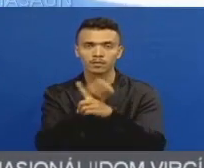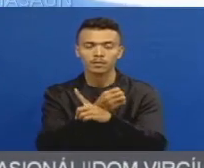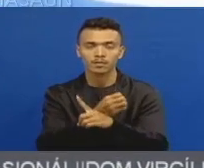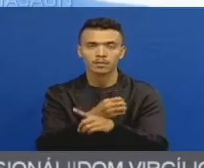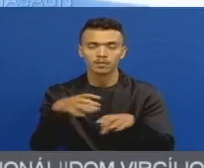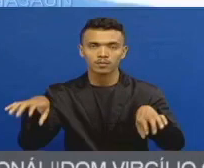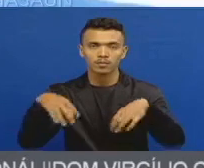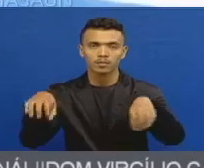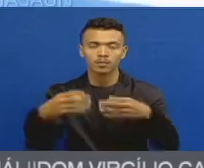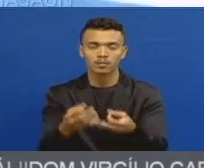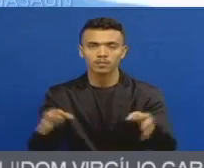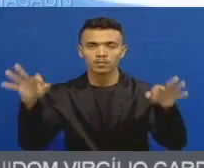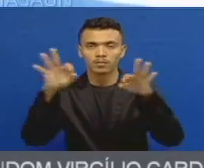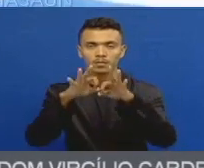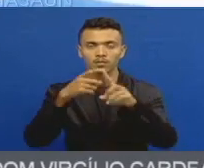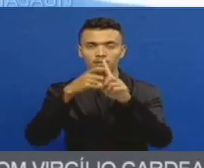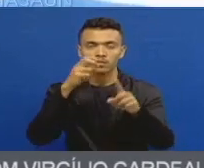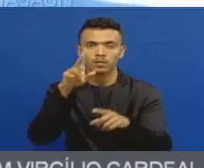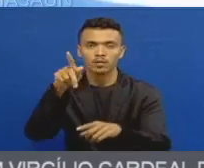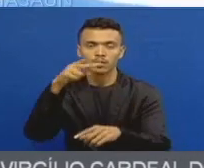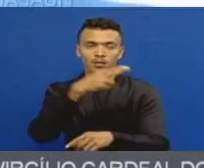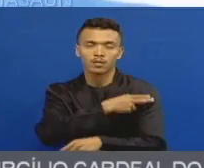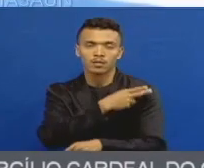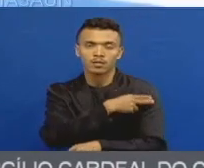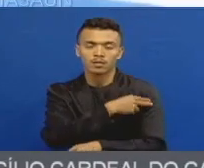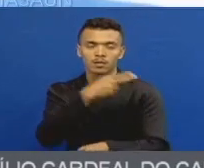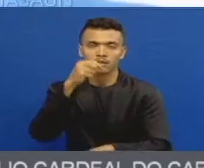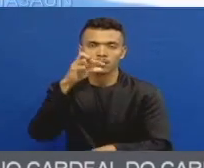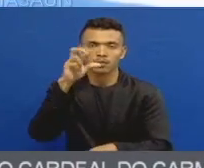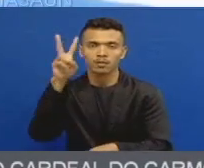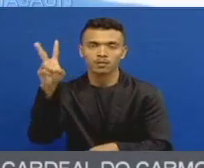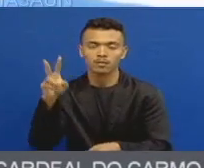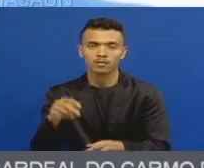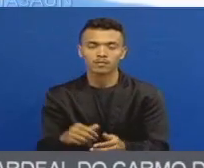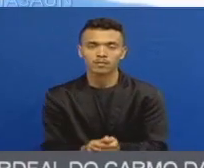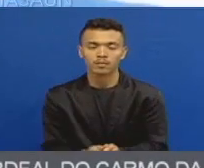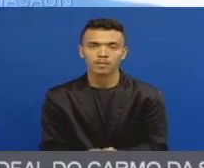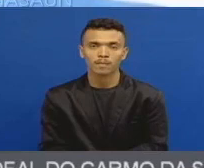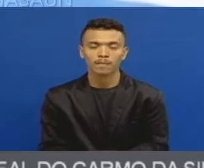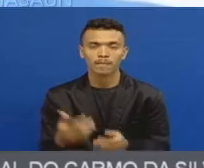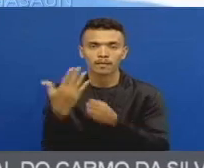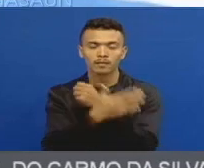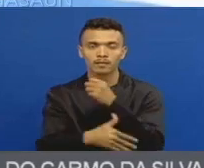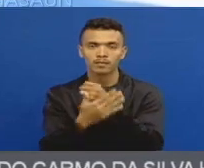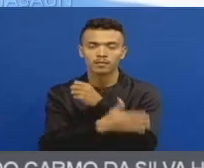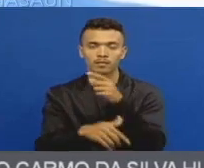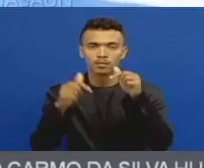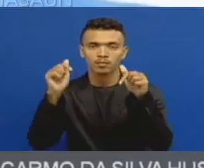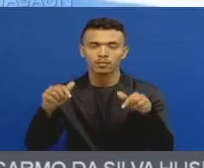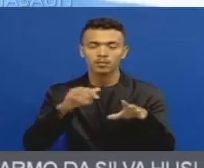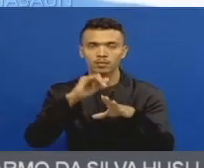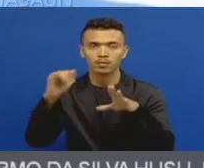missão importante o Hospital Guido Valadares, a nessa cuidado terceiro único e tinha a país Irene, ola